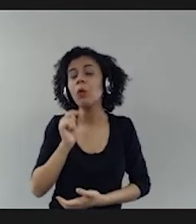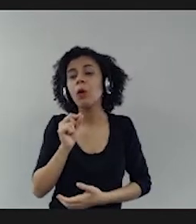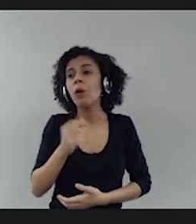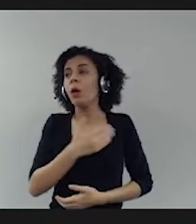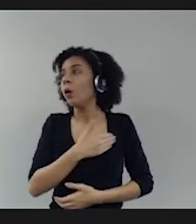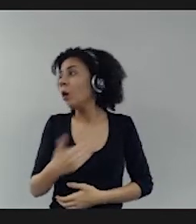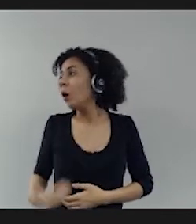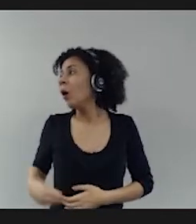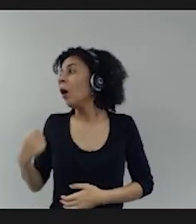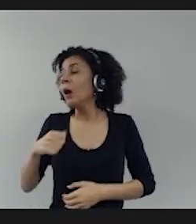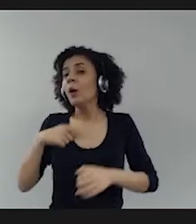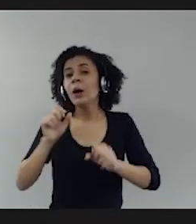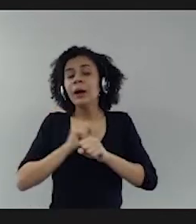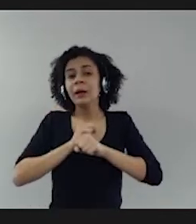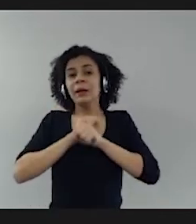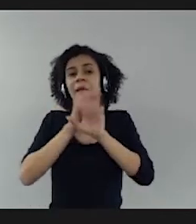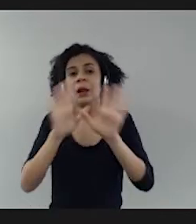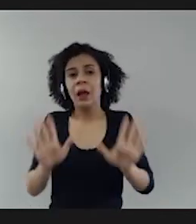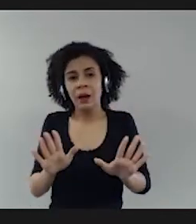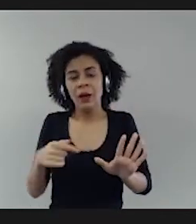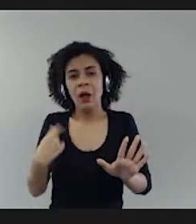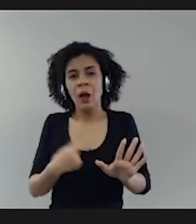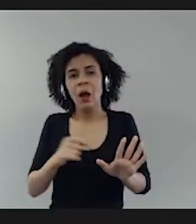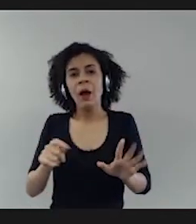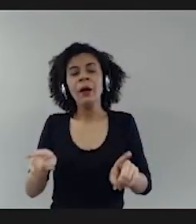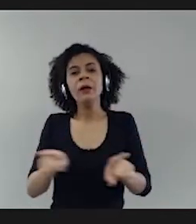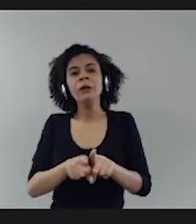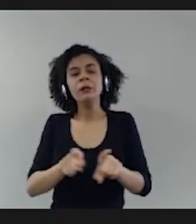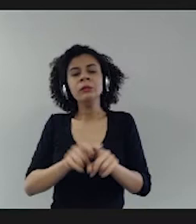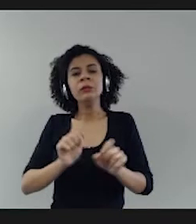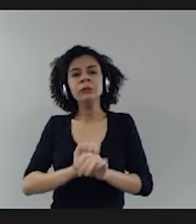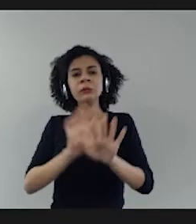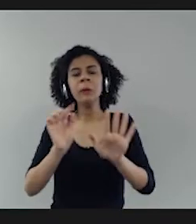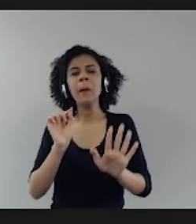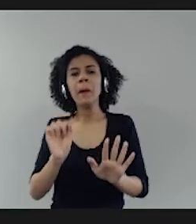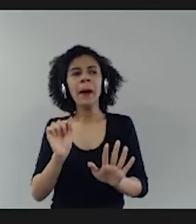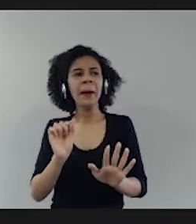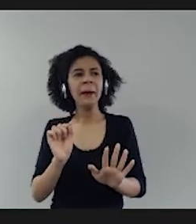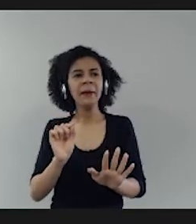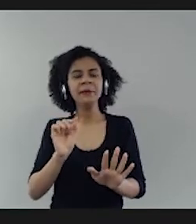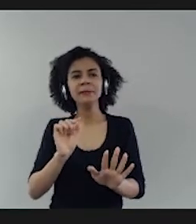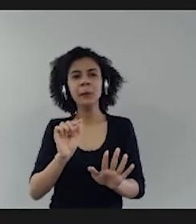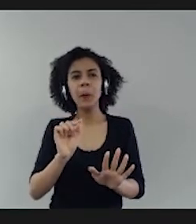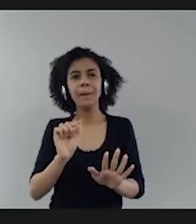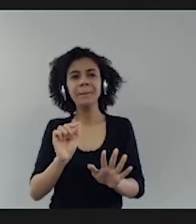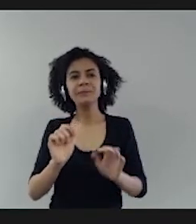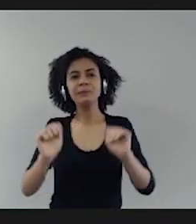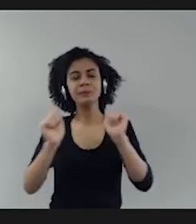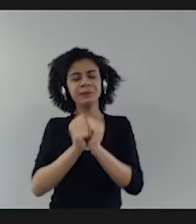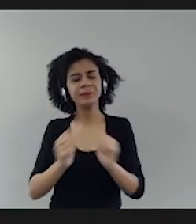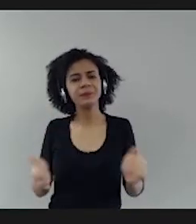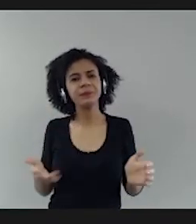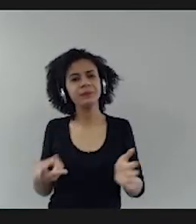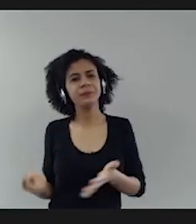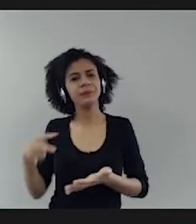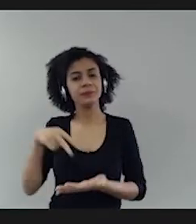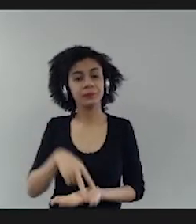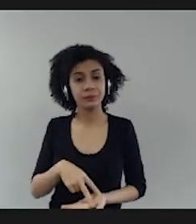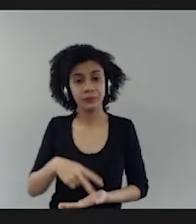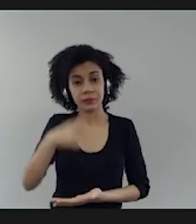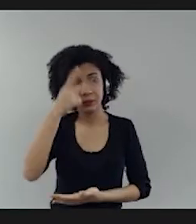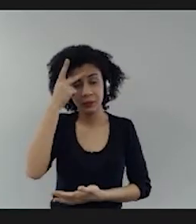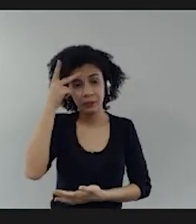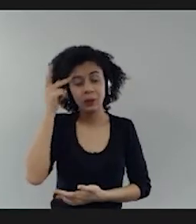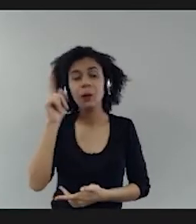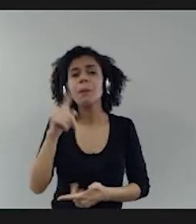Nós temos que ter transparência, mas nós temos que ter transparência com participação. As pessoas,